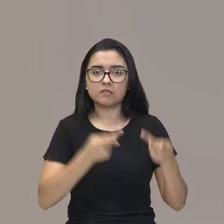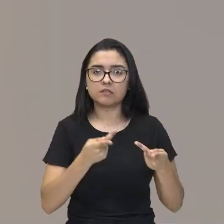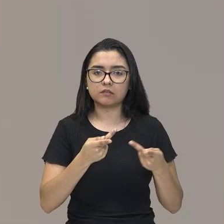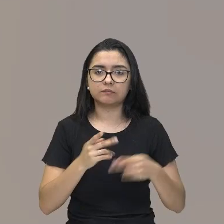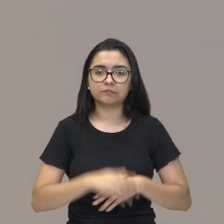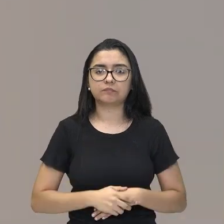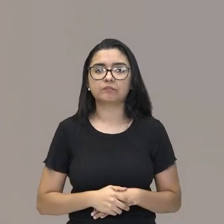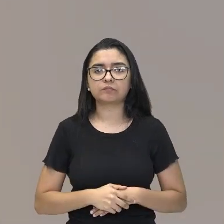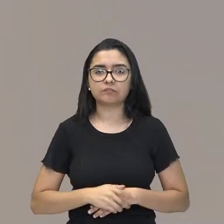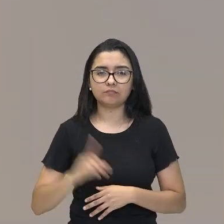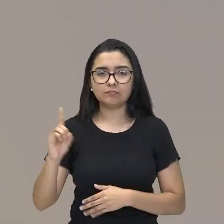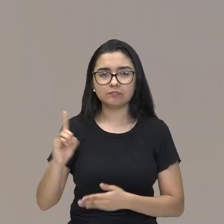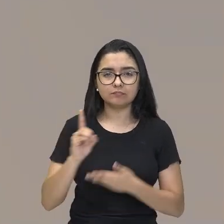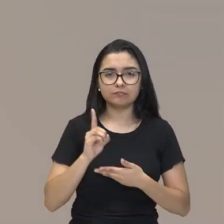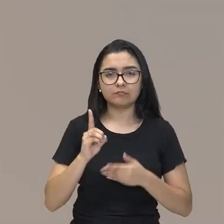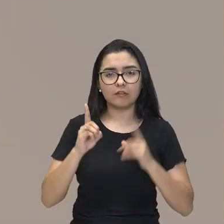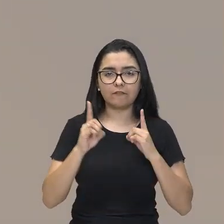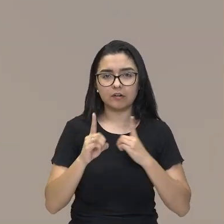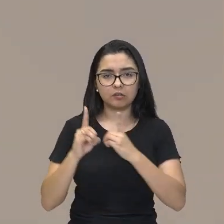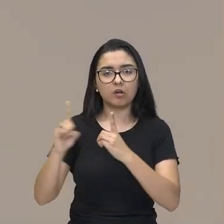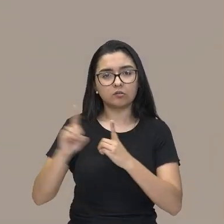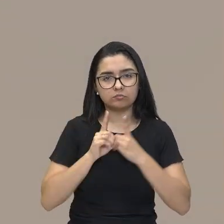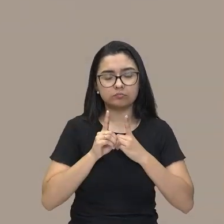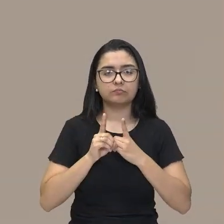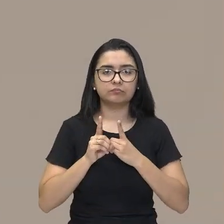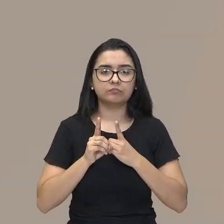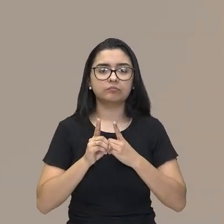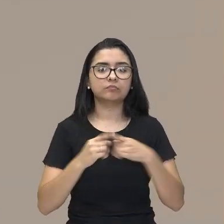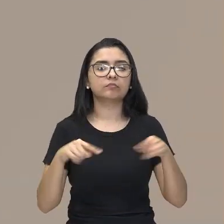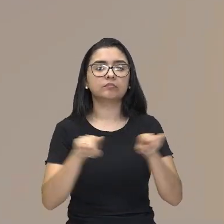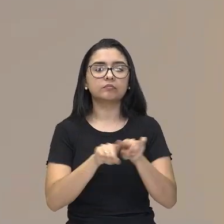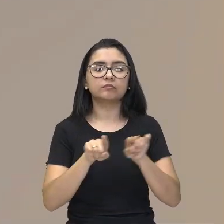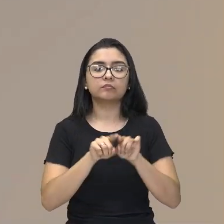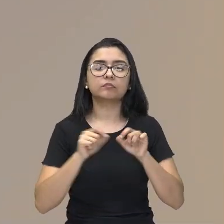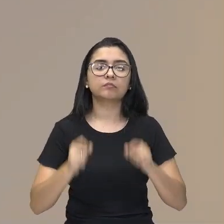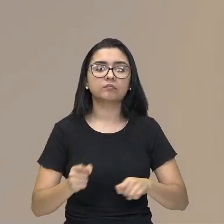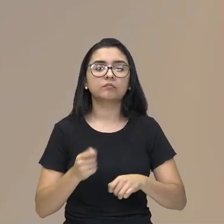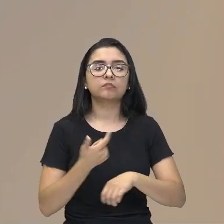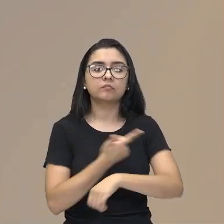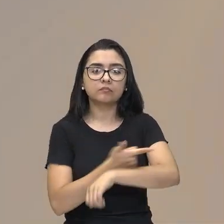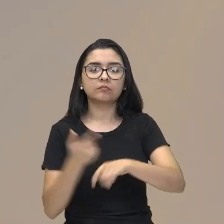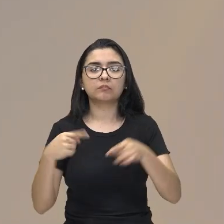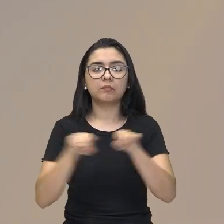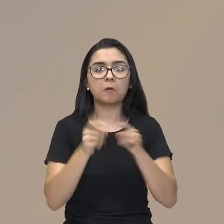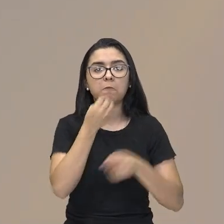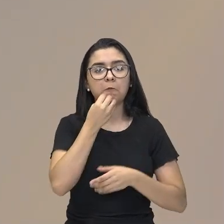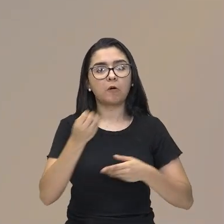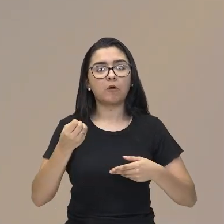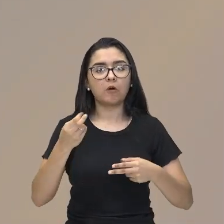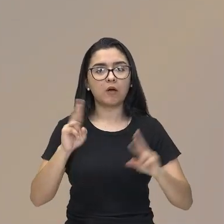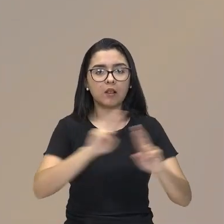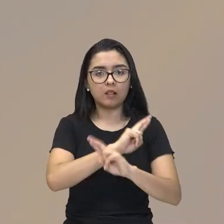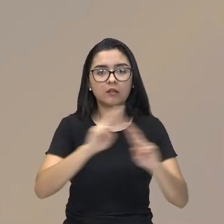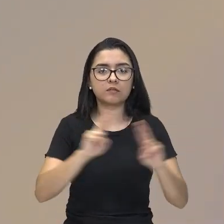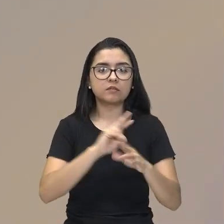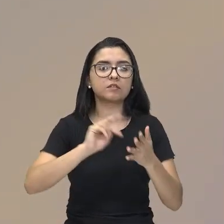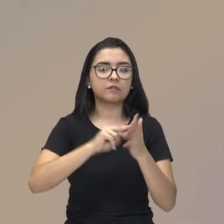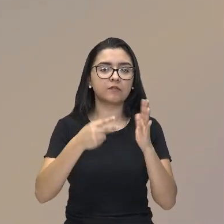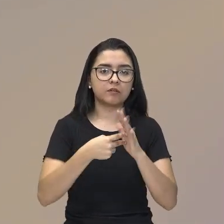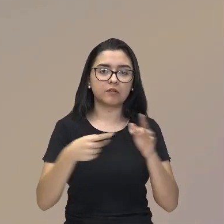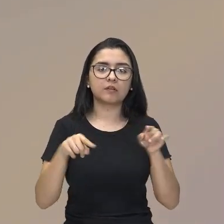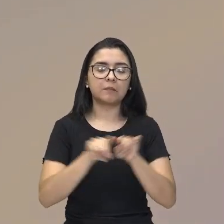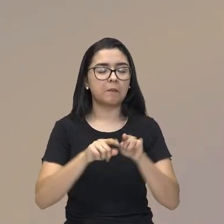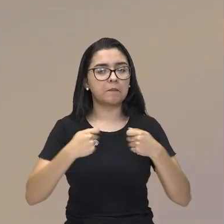vem ao nosso encontro. Também como boa educação, como bom relacionamento, significa com que eu também